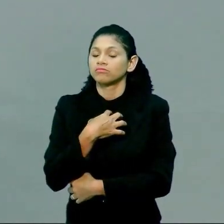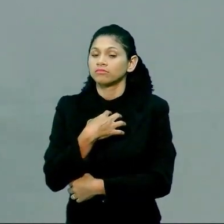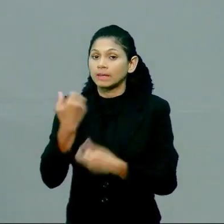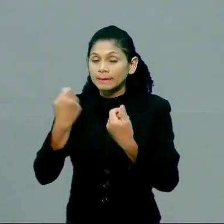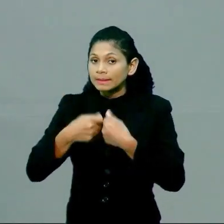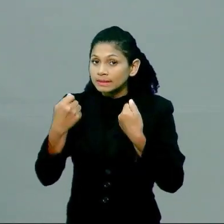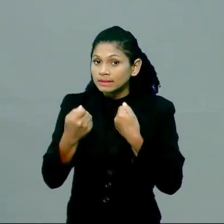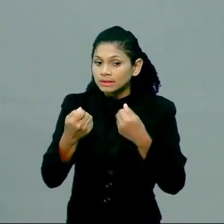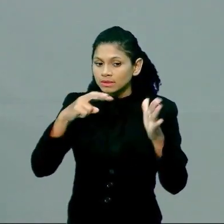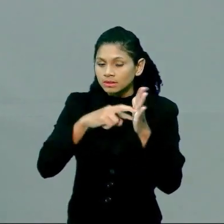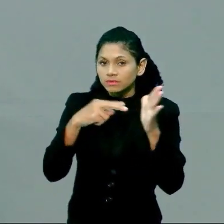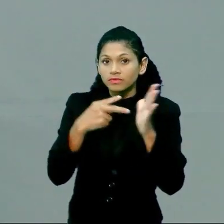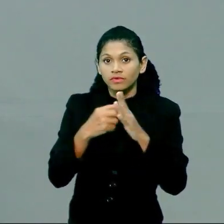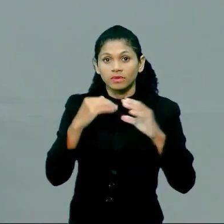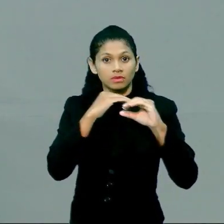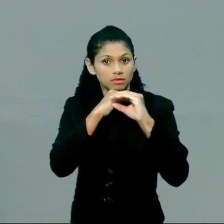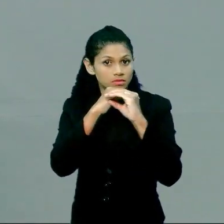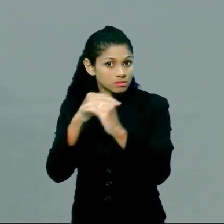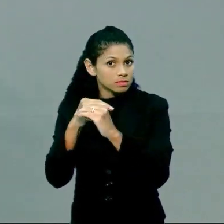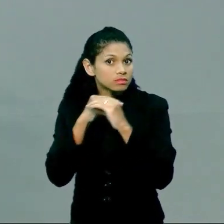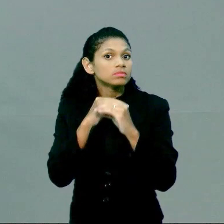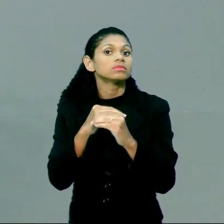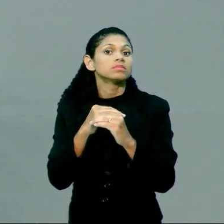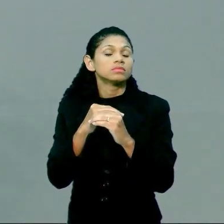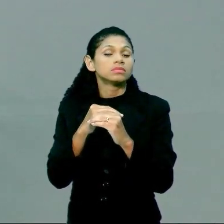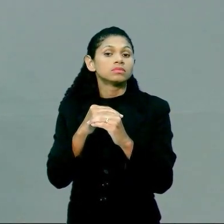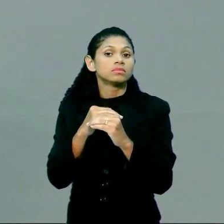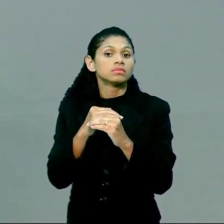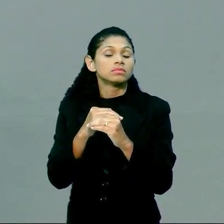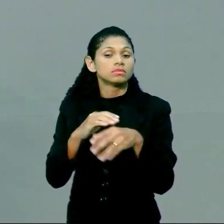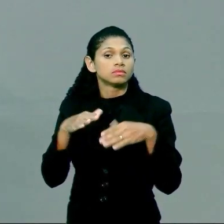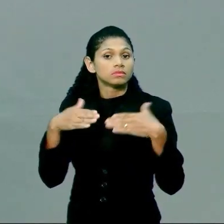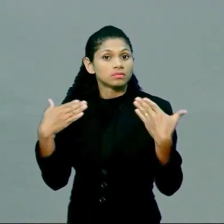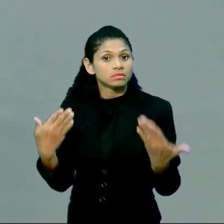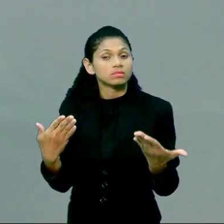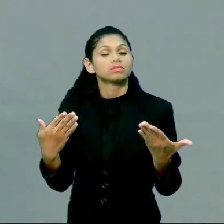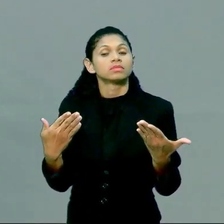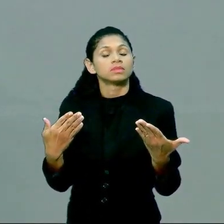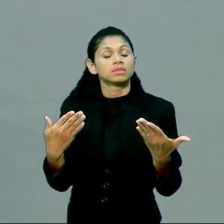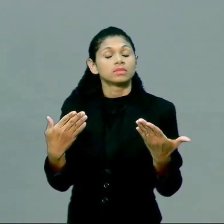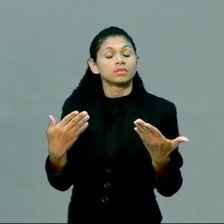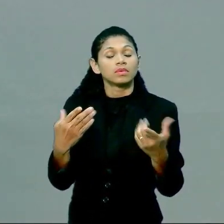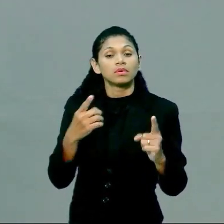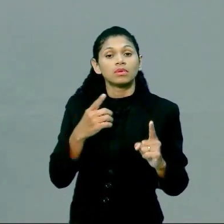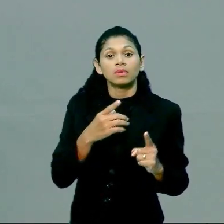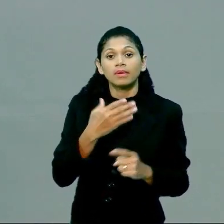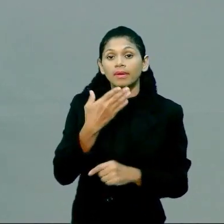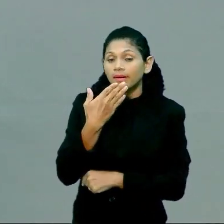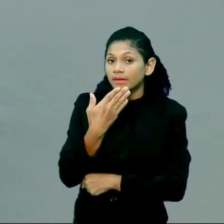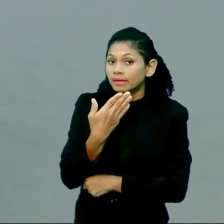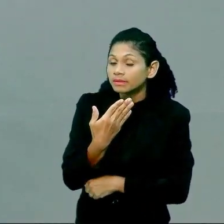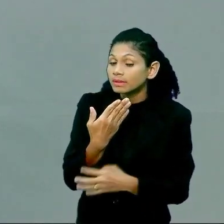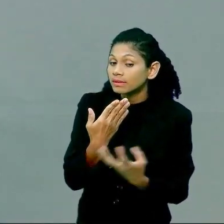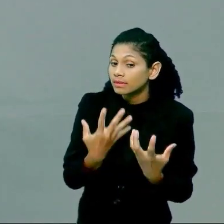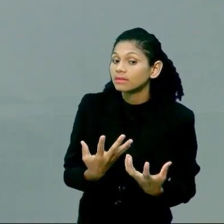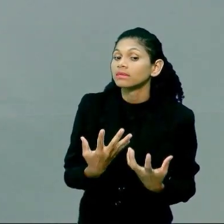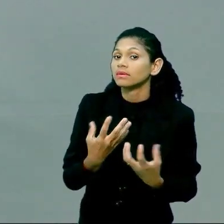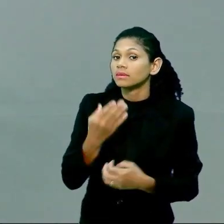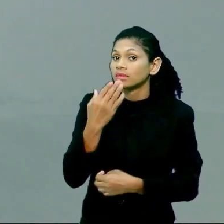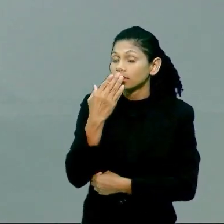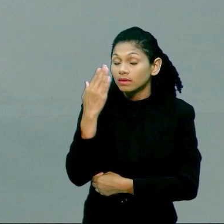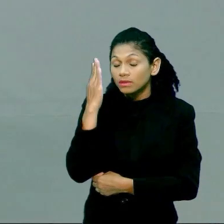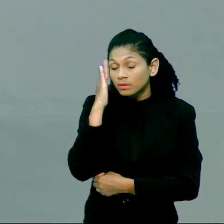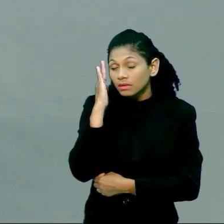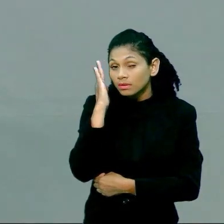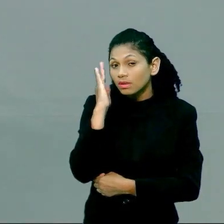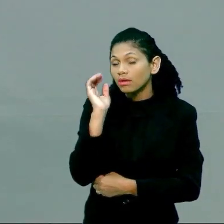mesma coisa, tá? Então, o enunciador aqui, ele quer saber qual palavra você troca por uma de classe gramatical igual ou que